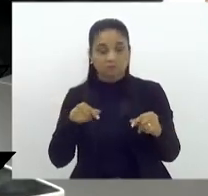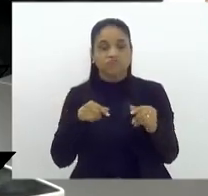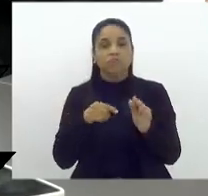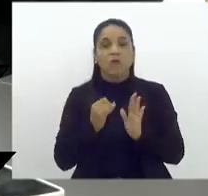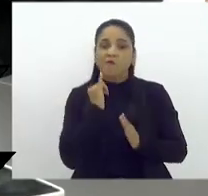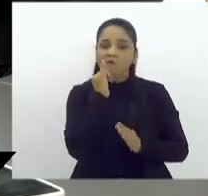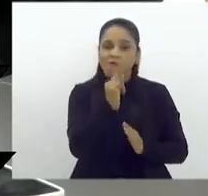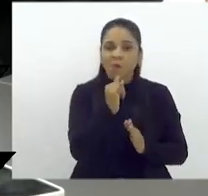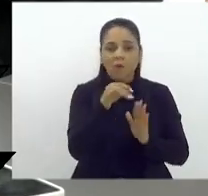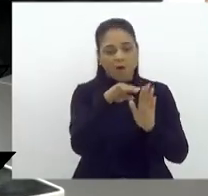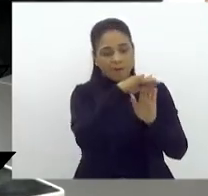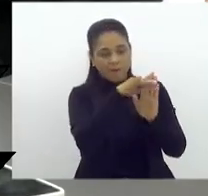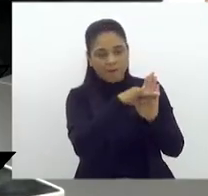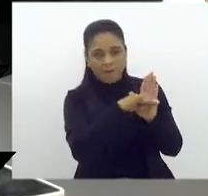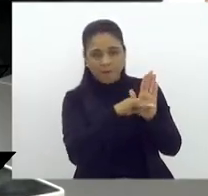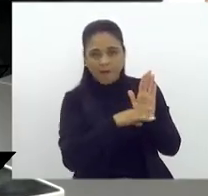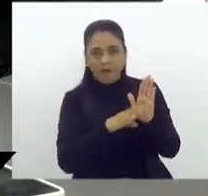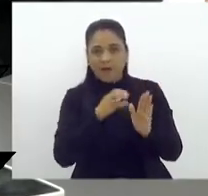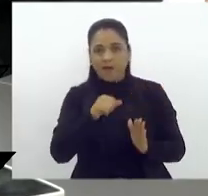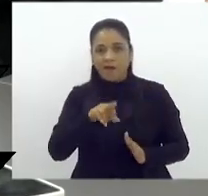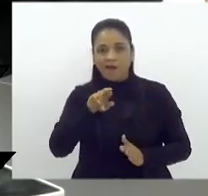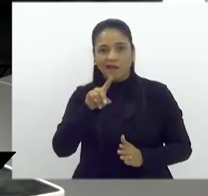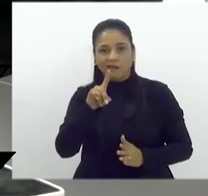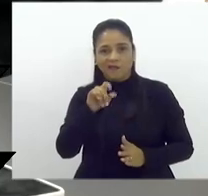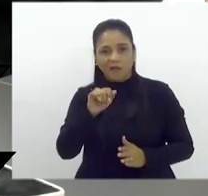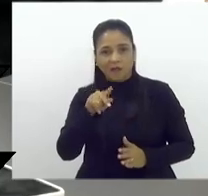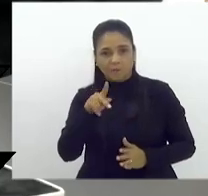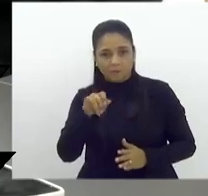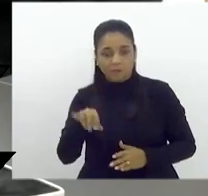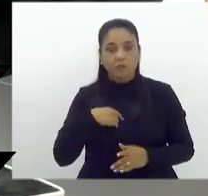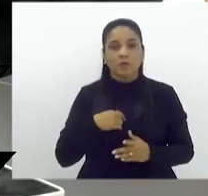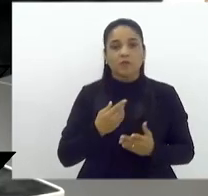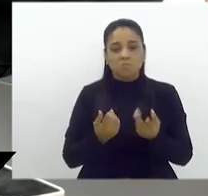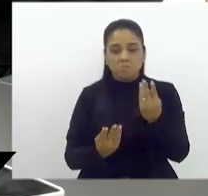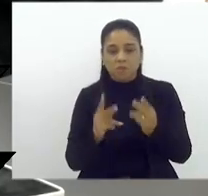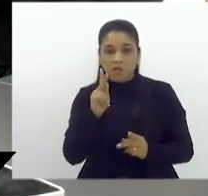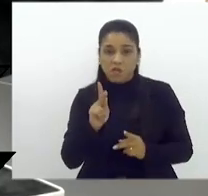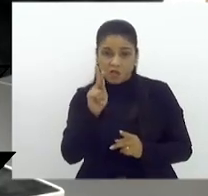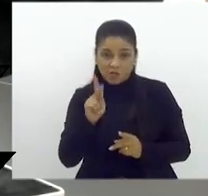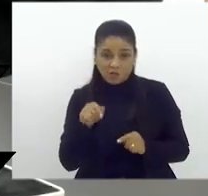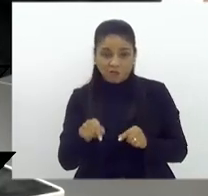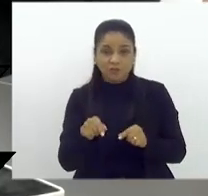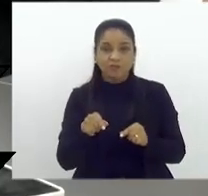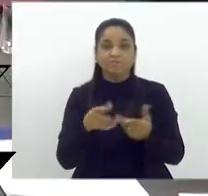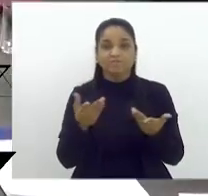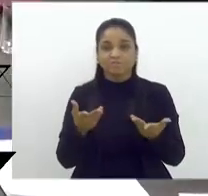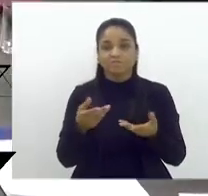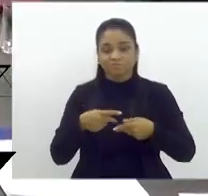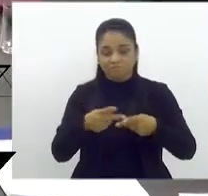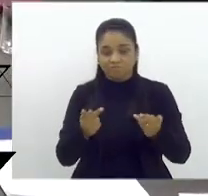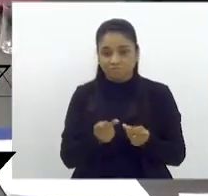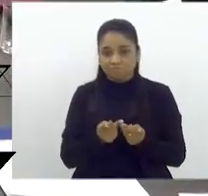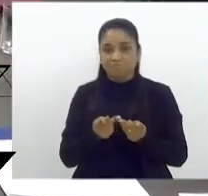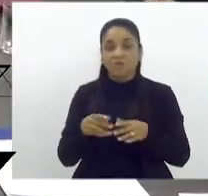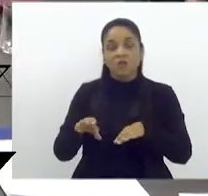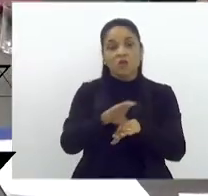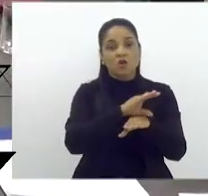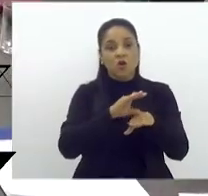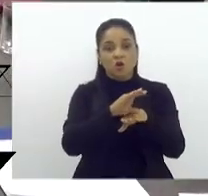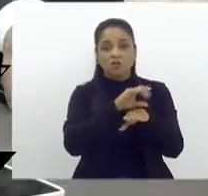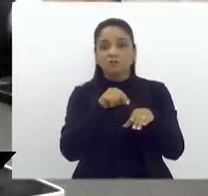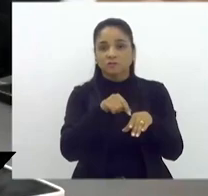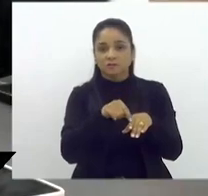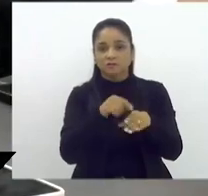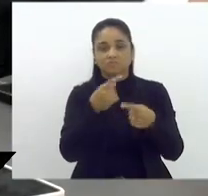cardápios a respeito do peso das porções servidas. Para aparecer, deputada Verônica Lima. É pela constitucionalidade. Em